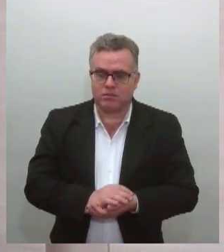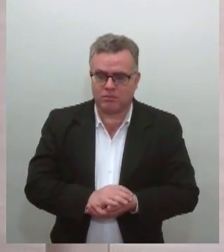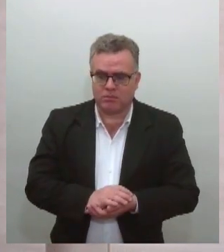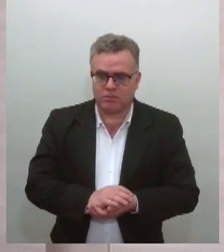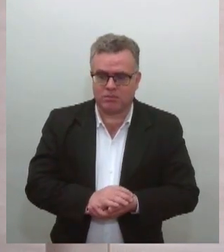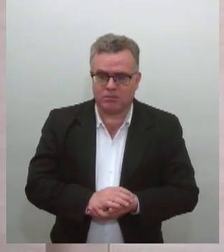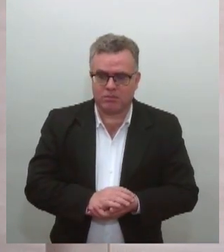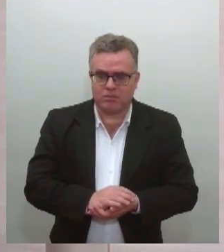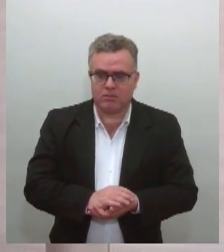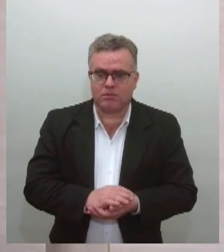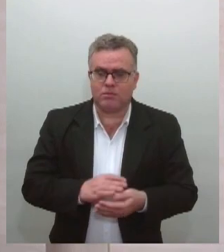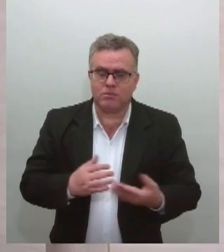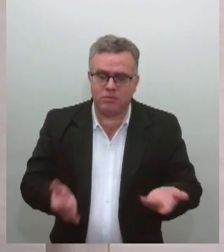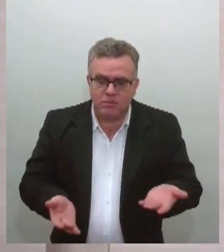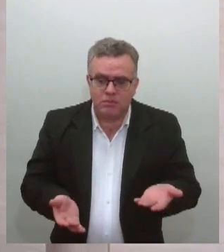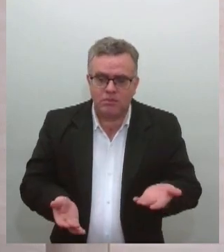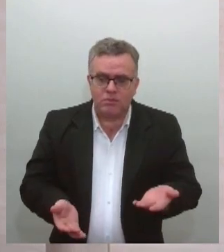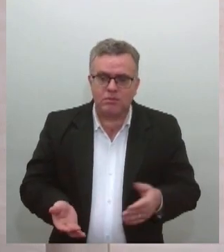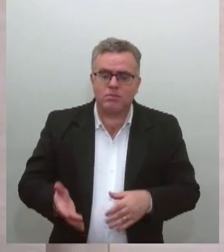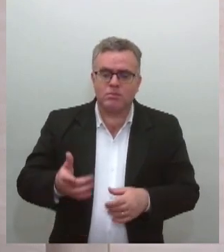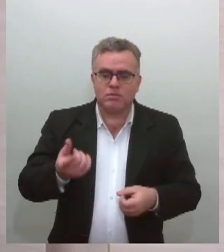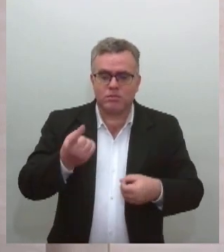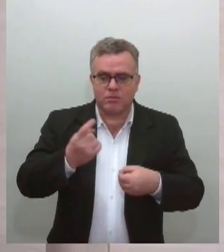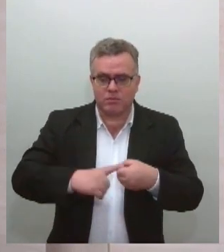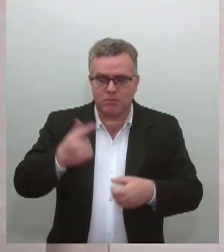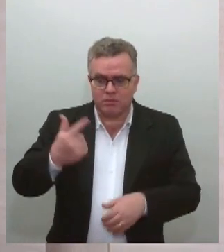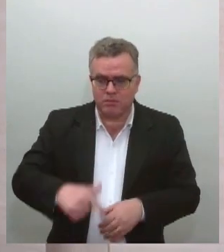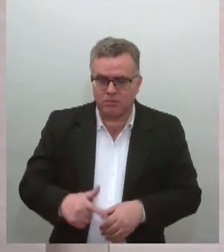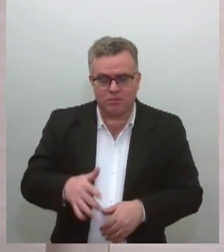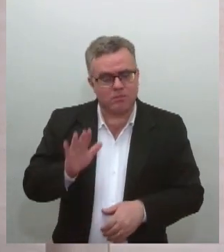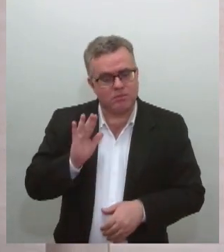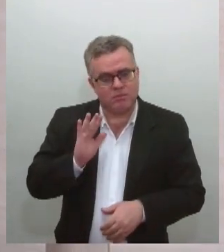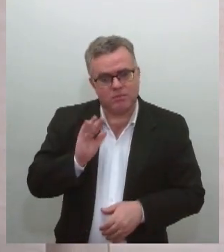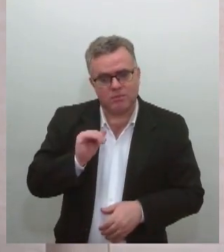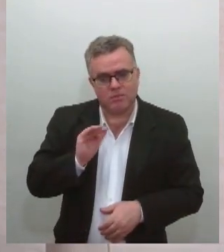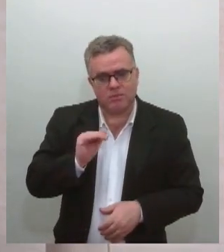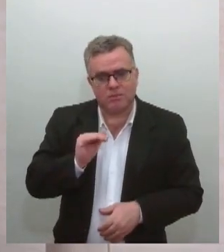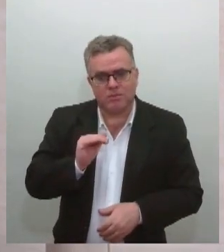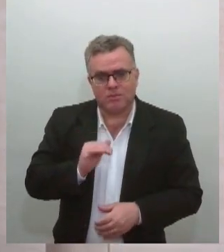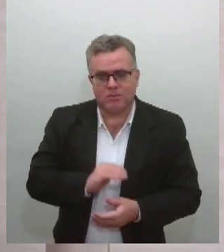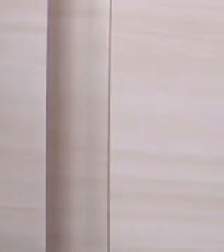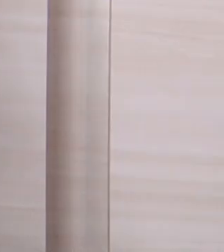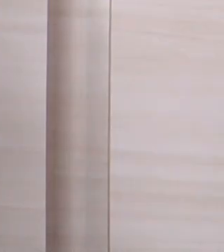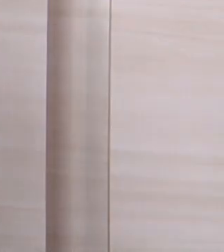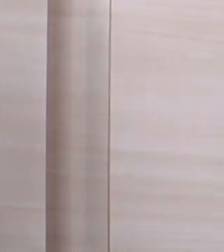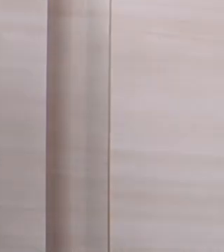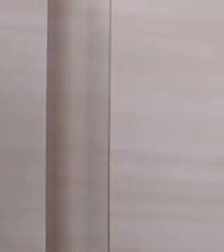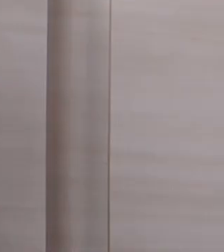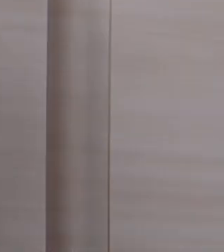volto com mais um Congresso em Pauta. Até lá, obrigada pela companhia.